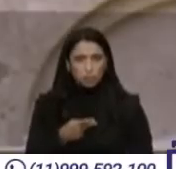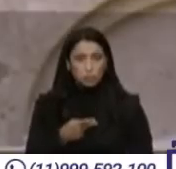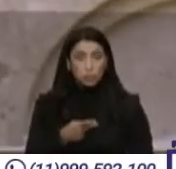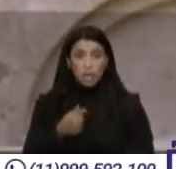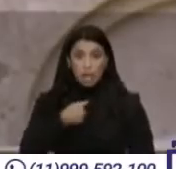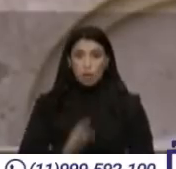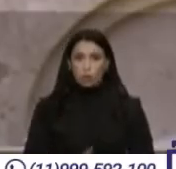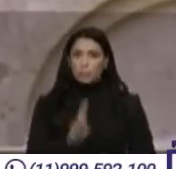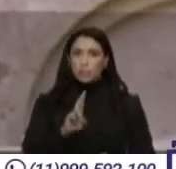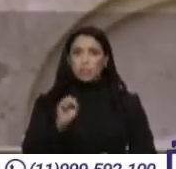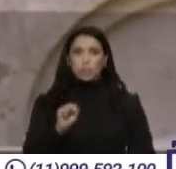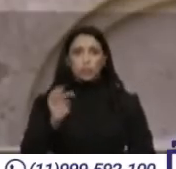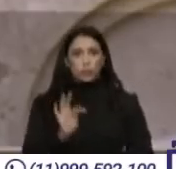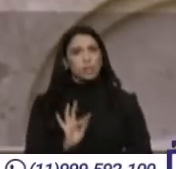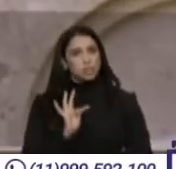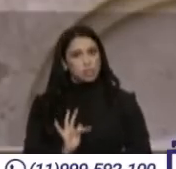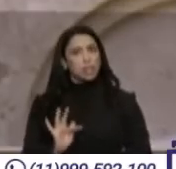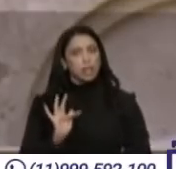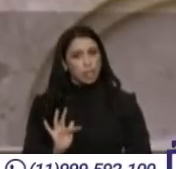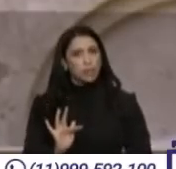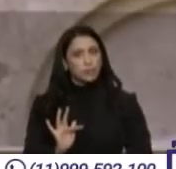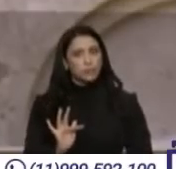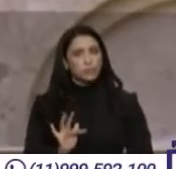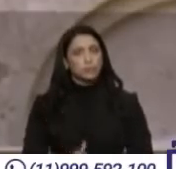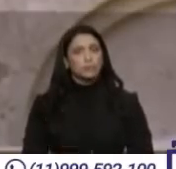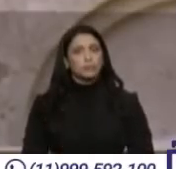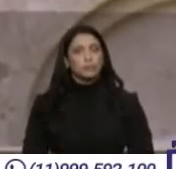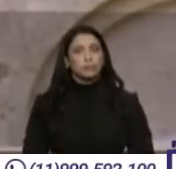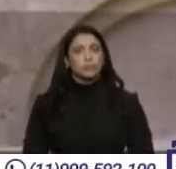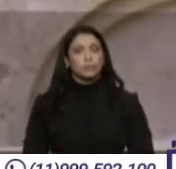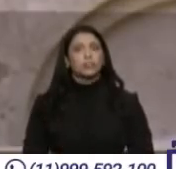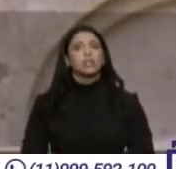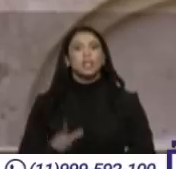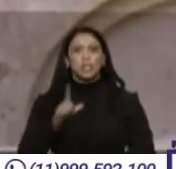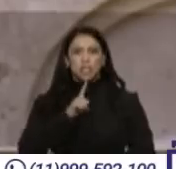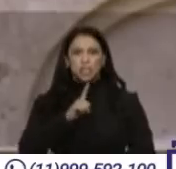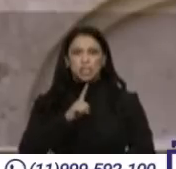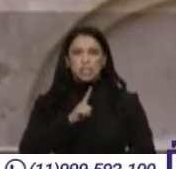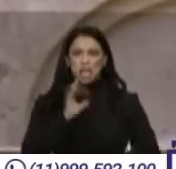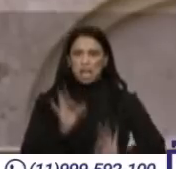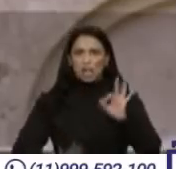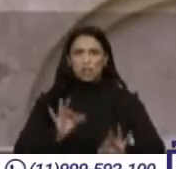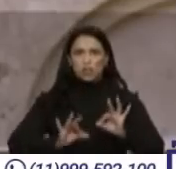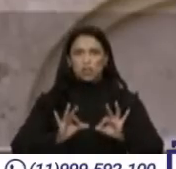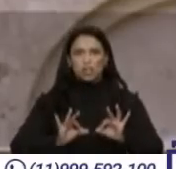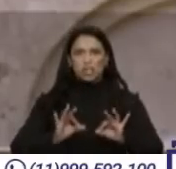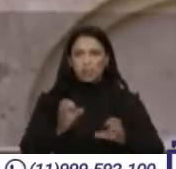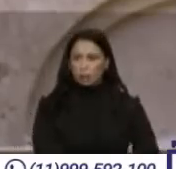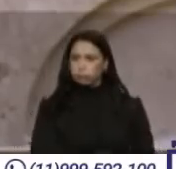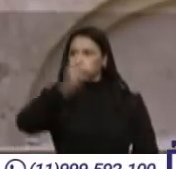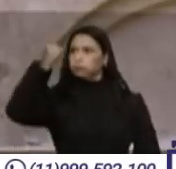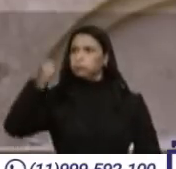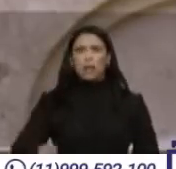nome do Supremo Tribunal Federal, que uma vez erguida da justiça a clava forte sobre